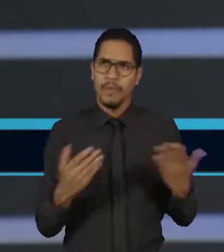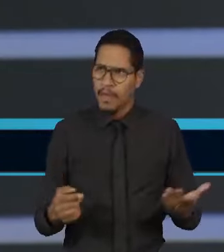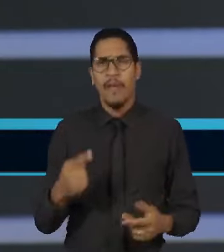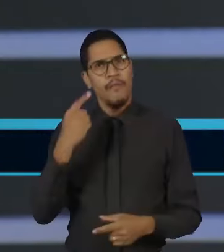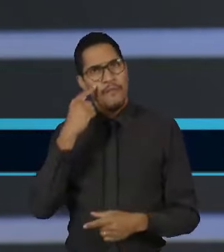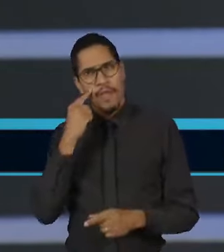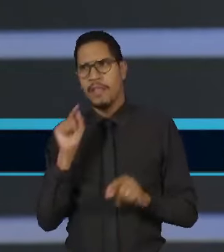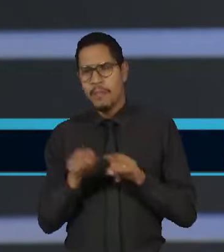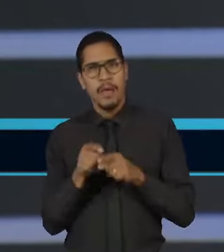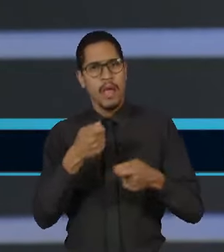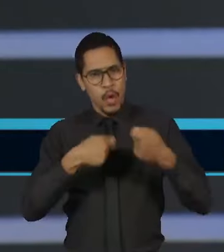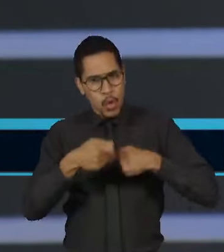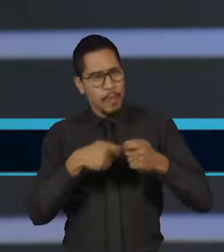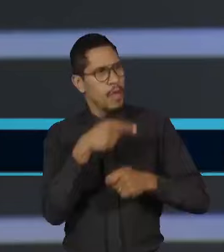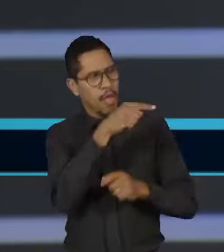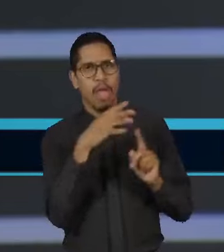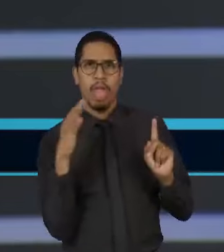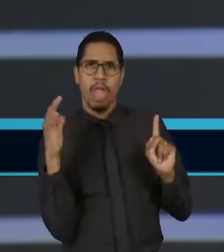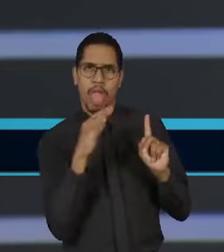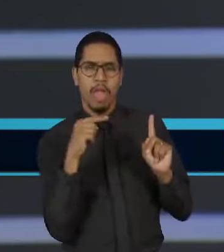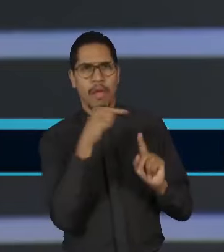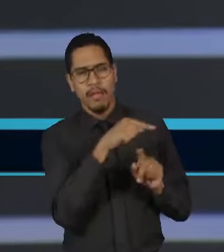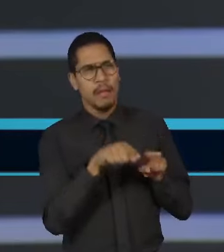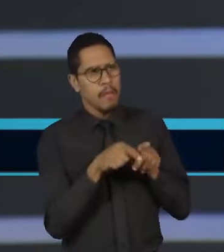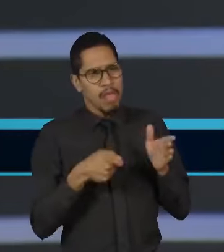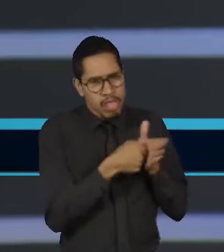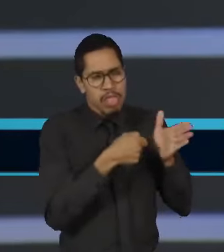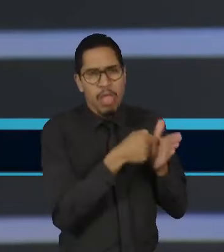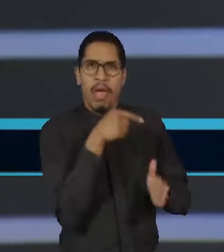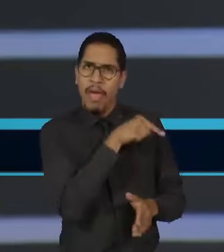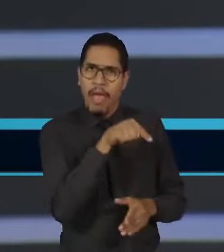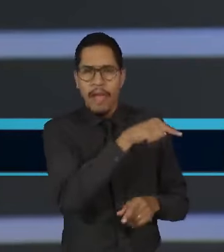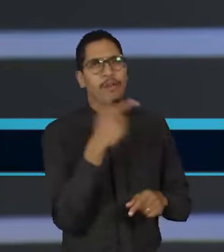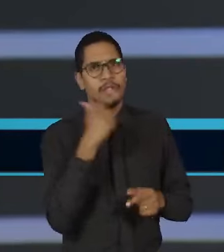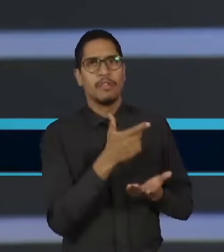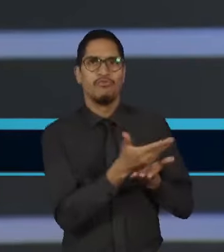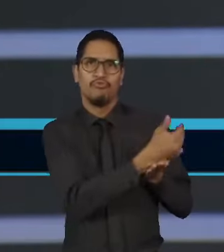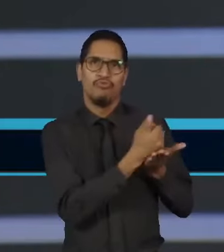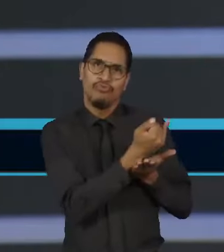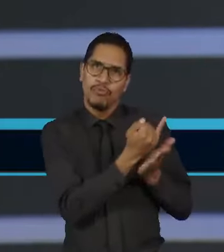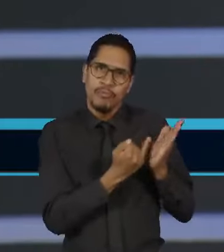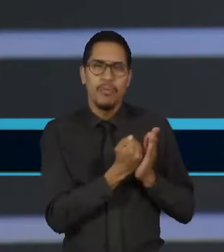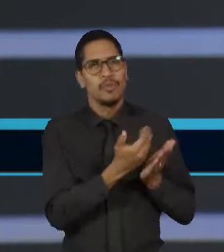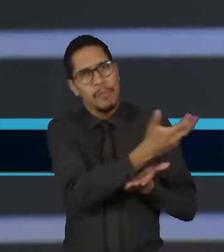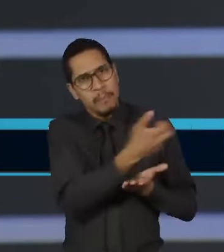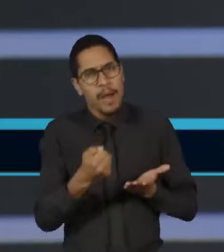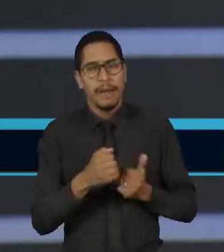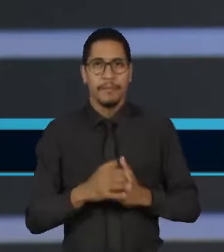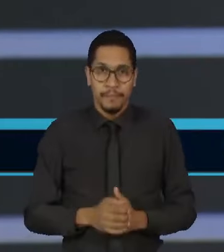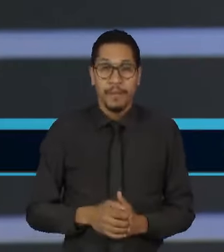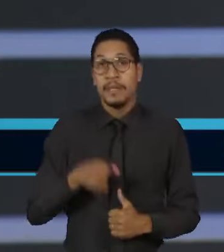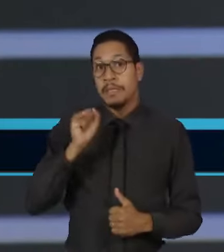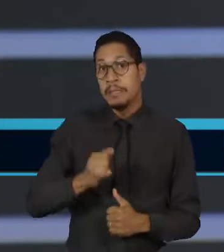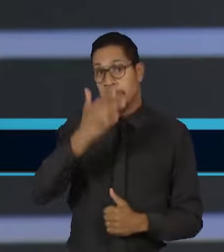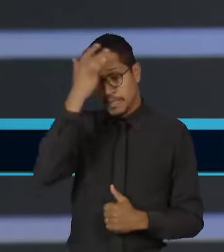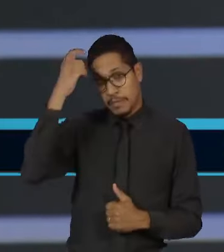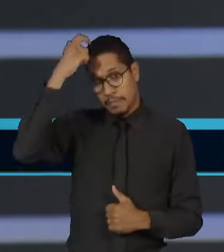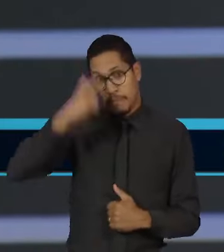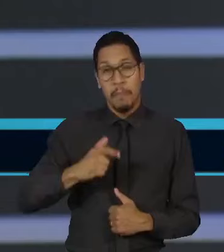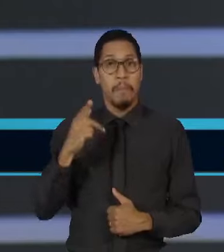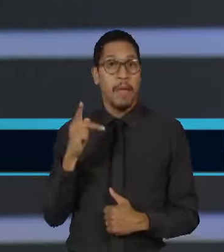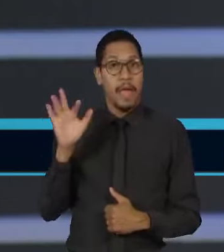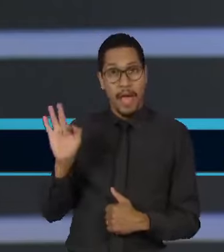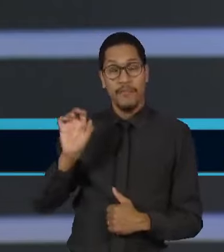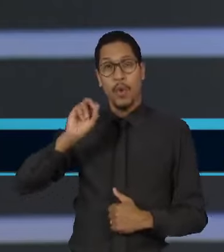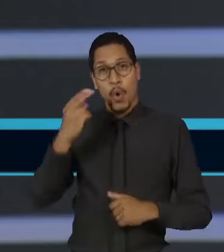os privilégios econômicos aí o dinheiro aparece agora aumentar a arrecadação claro pensando no no ou da pessoa física ou do micro pequeno e médio